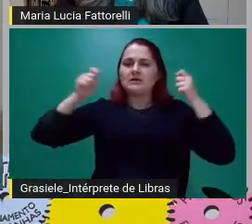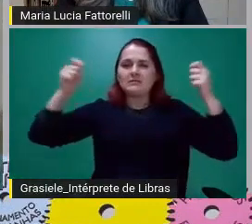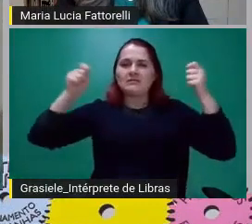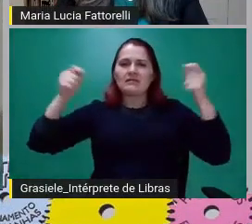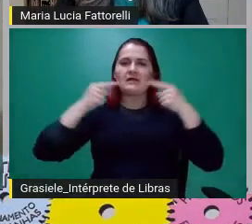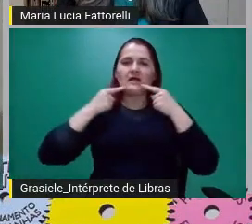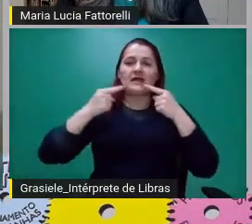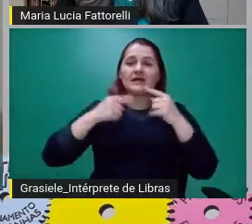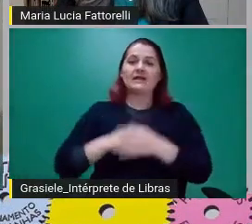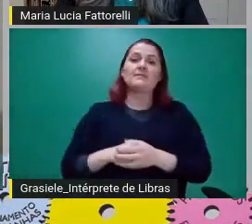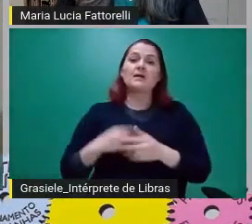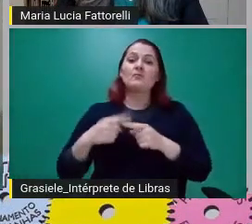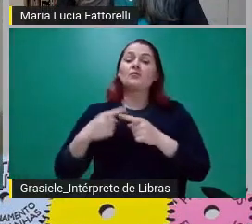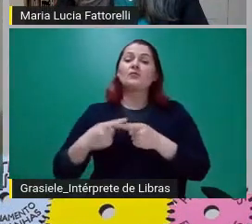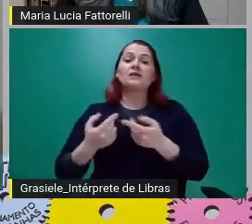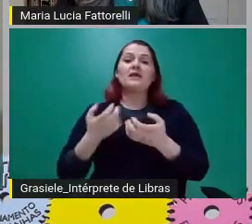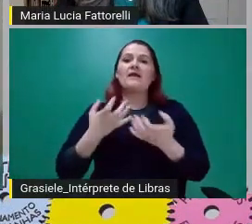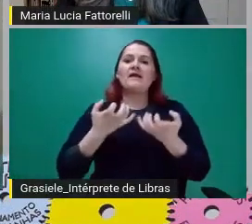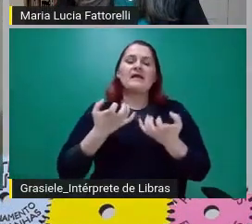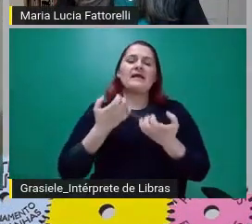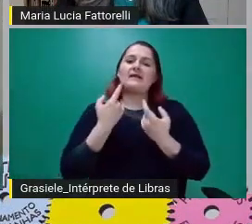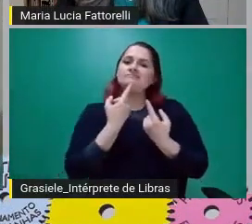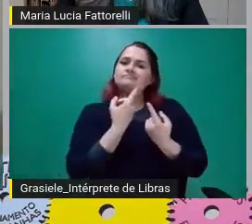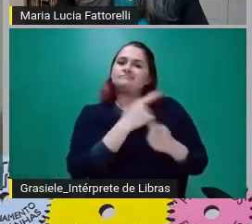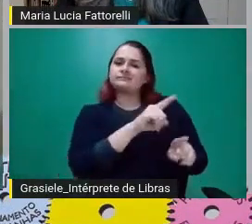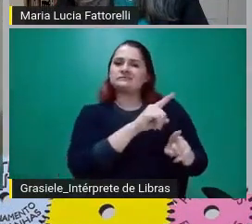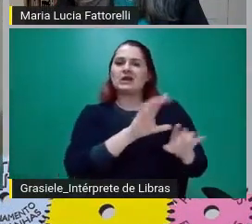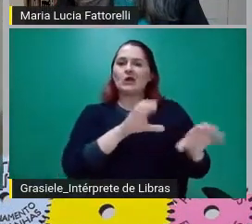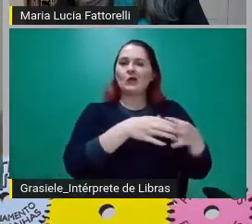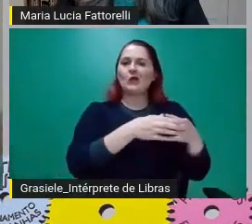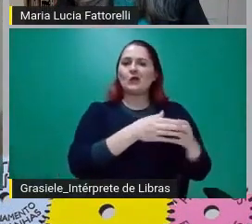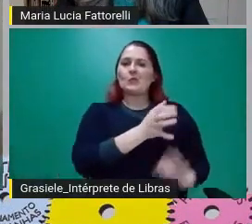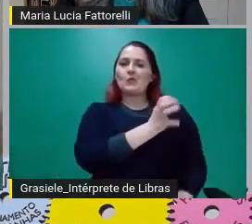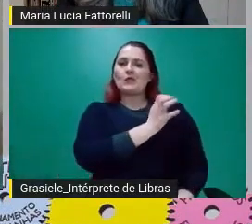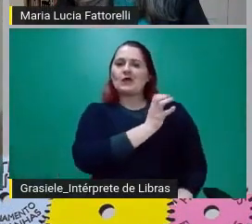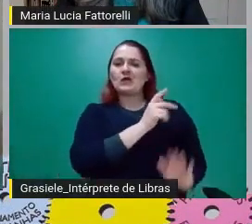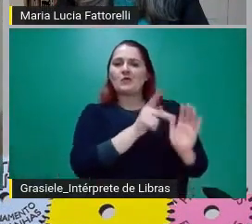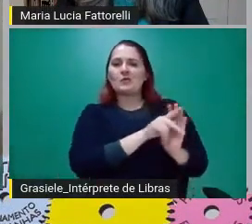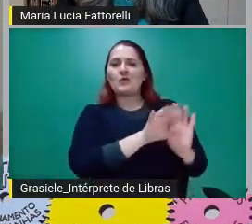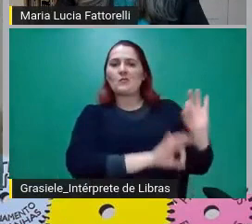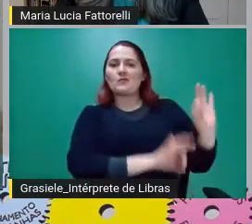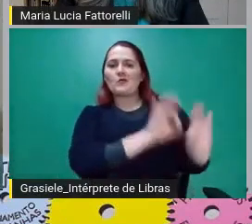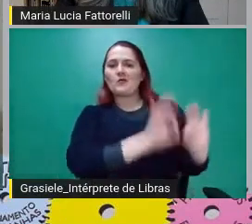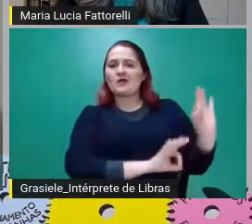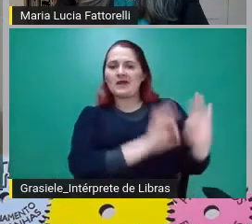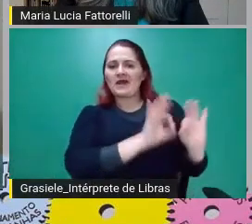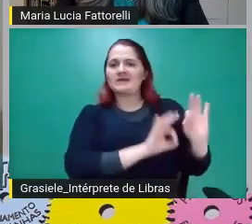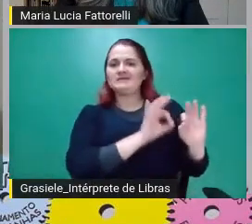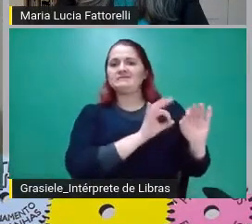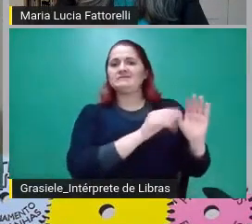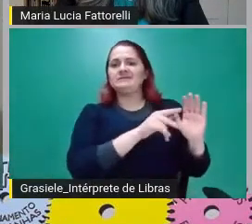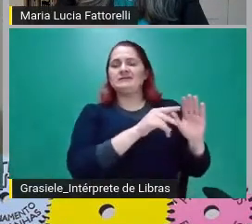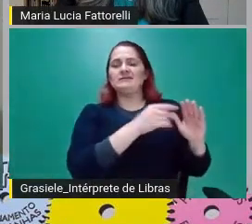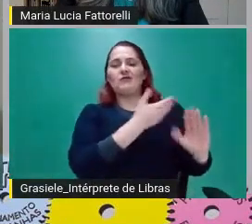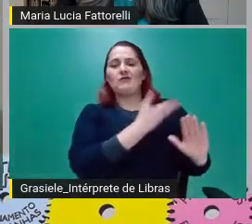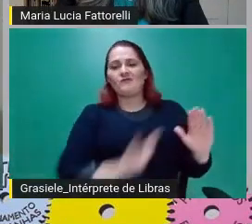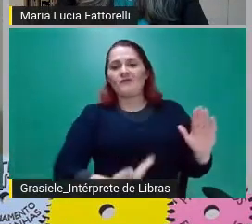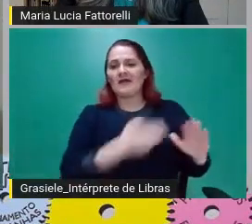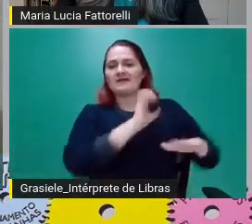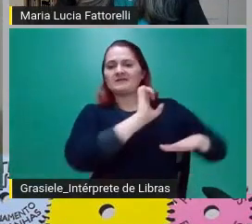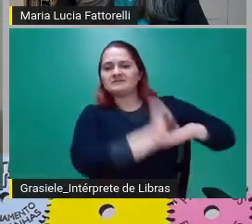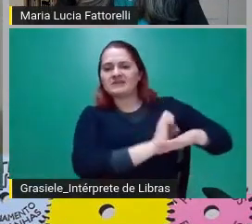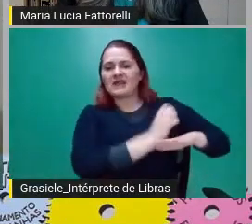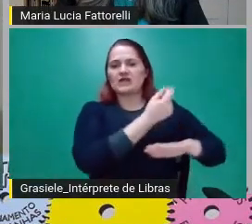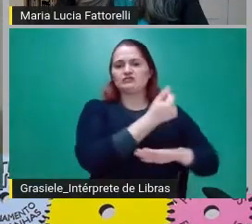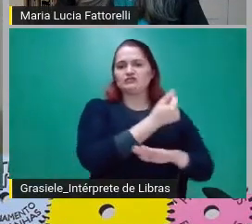dívida. Então, naquele momento, começando com as greves do ABC paulista, várias greves pelo país, a